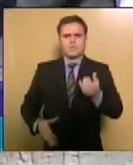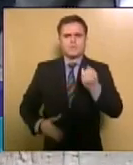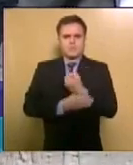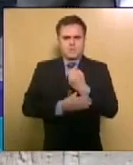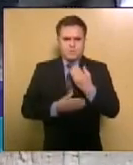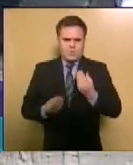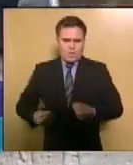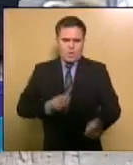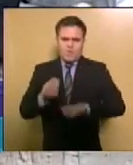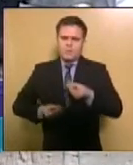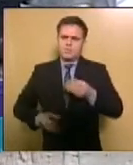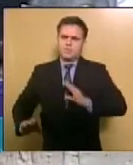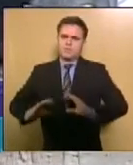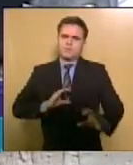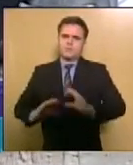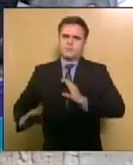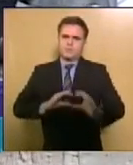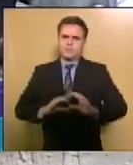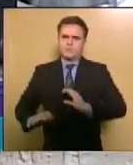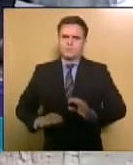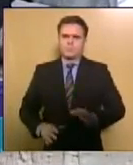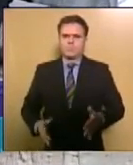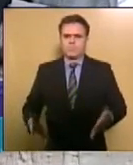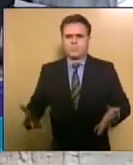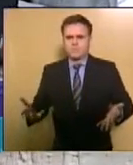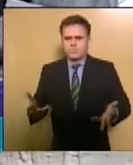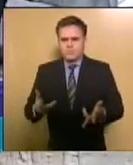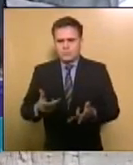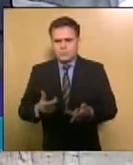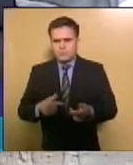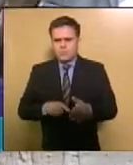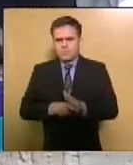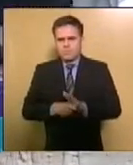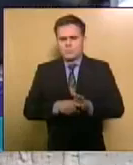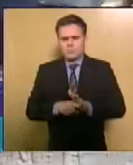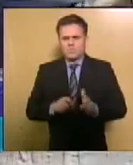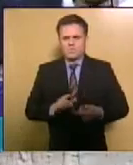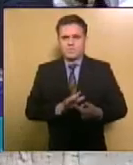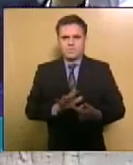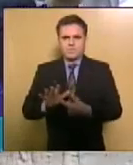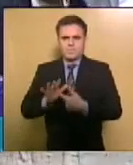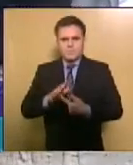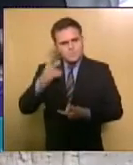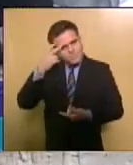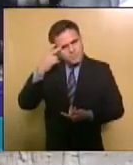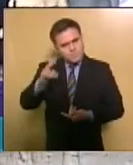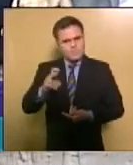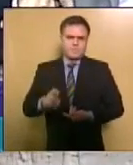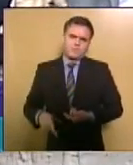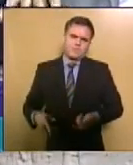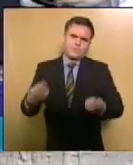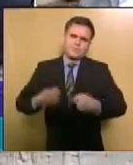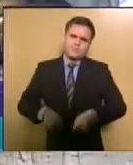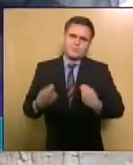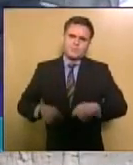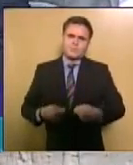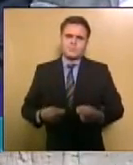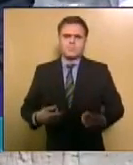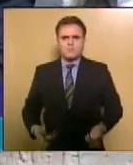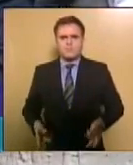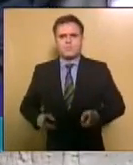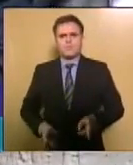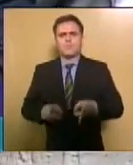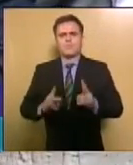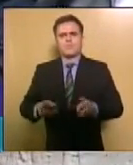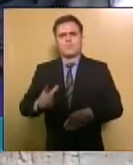numa comunicação Estreita as pesquisas estão aí a inteligência está aí é fazer funcionar para que a gente